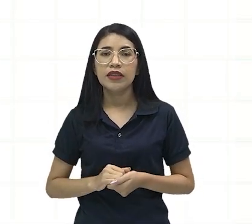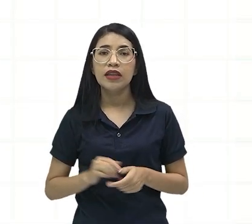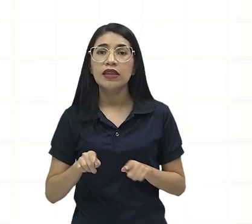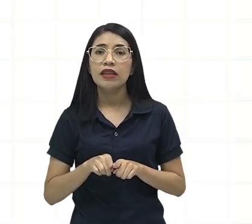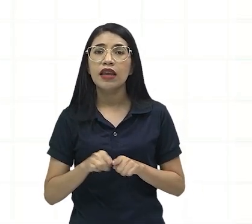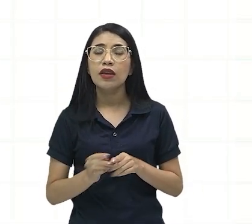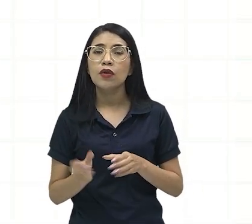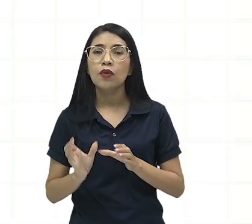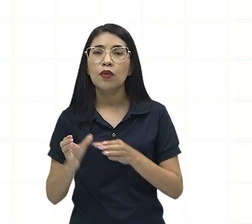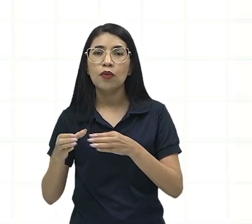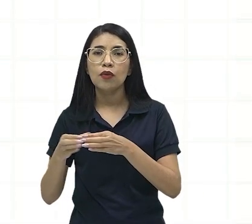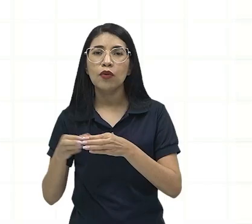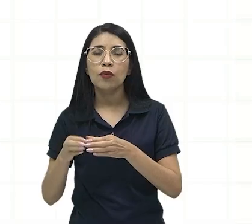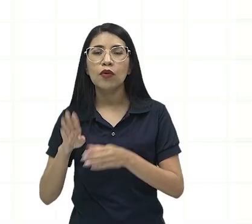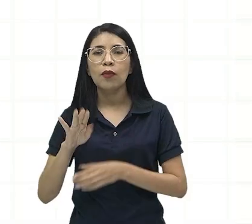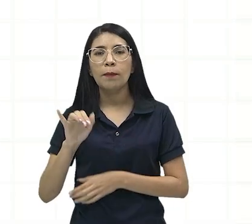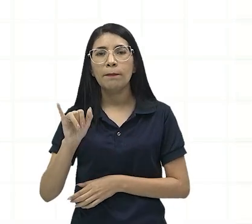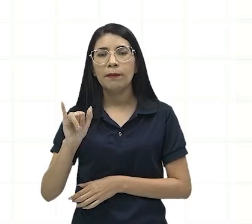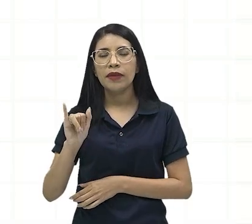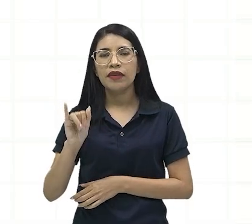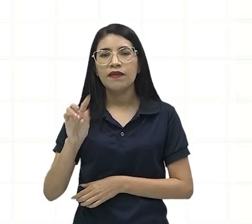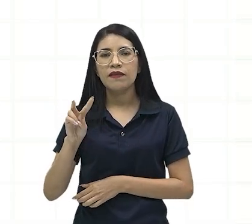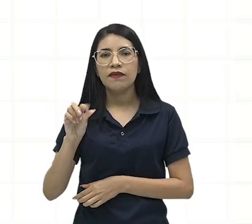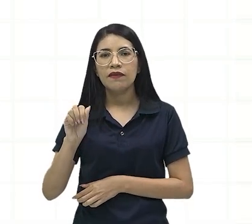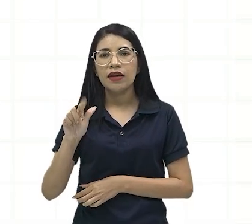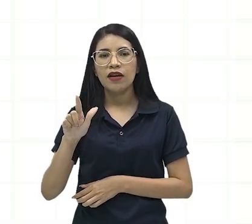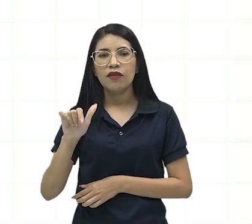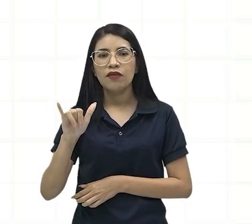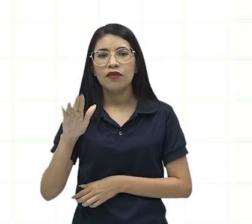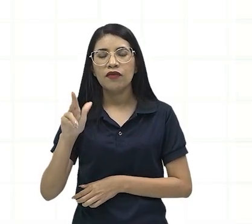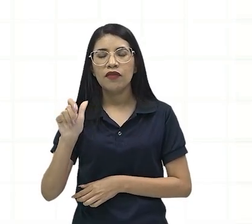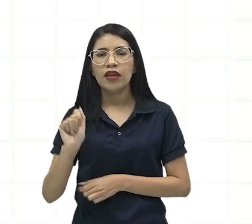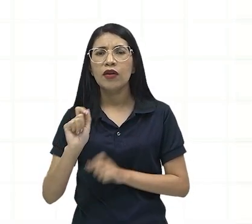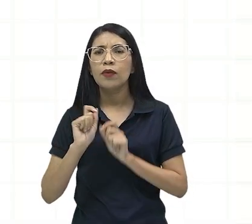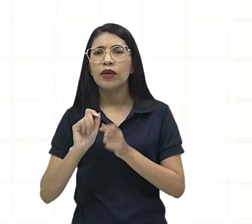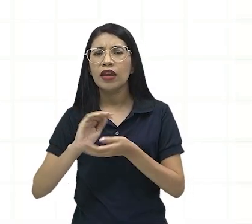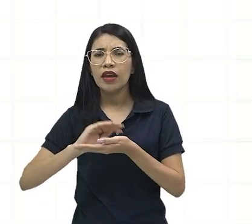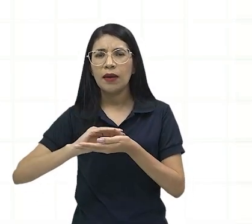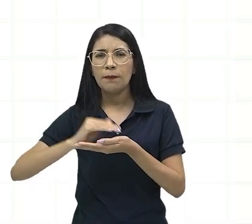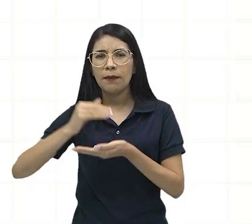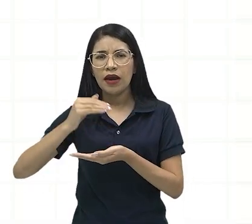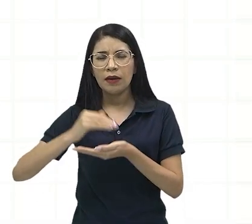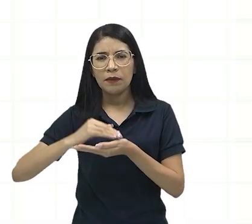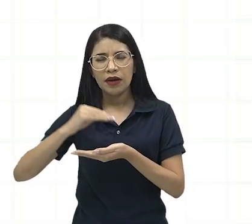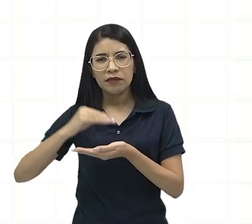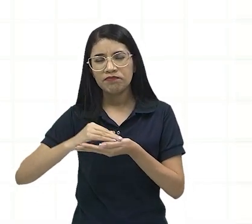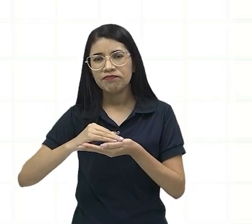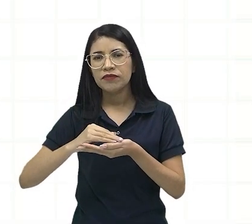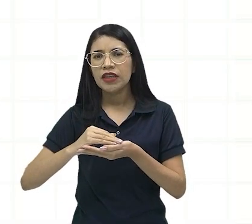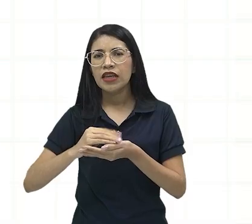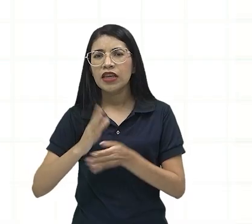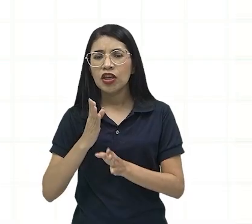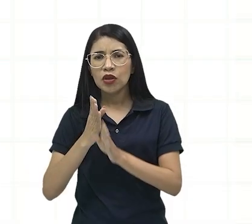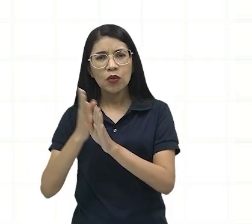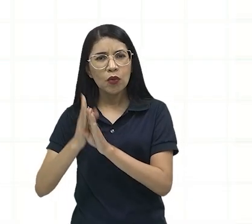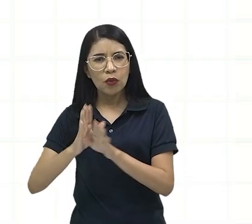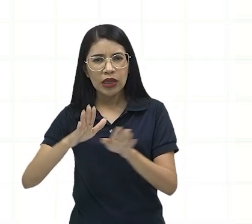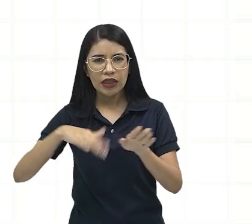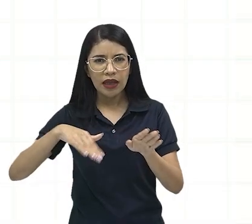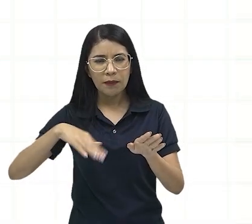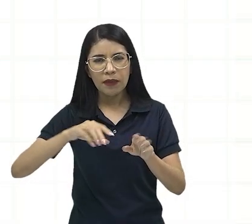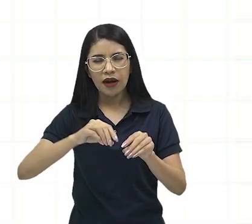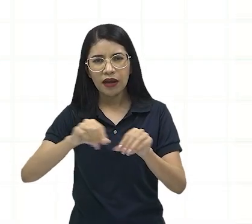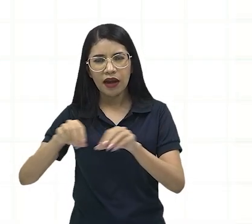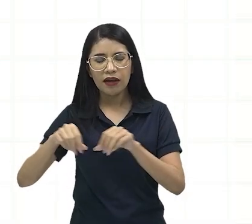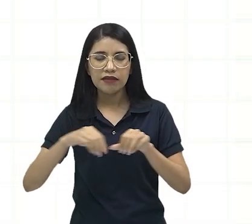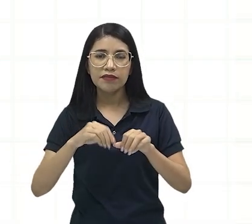têm o grupo dos bivalvos, olha só, então são aquelas conchinhas de praia, né? E eles são formados